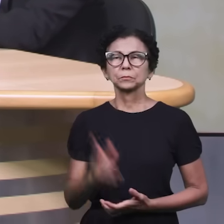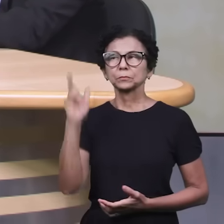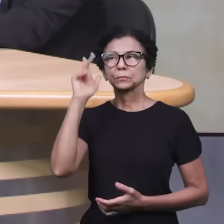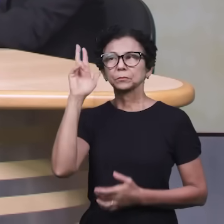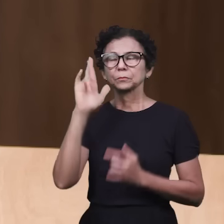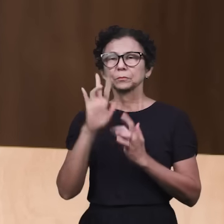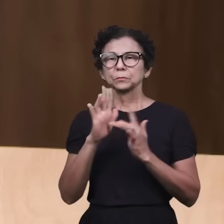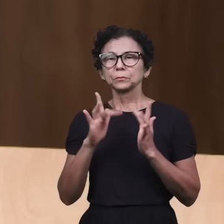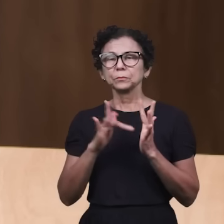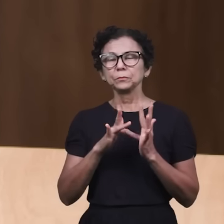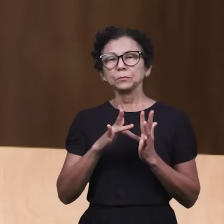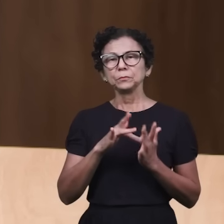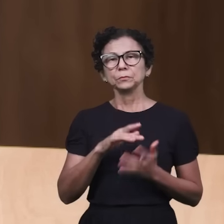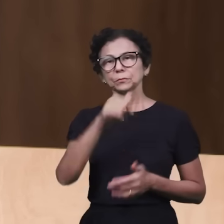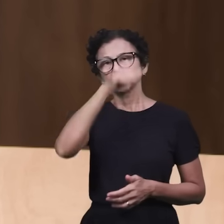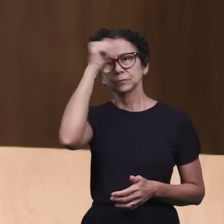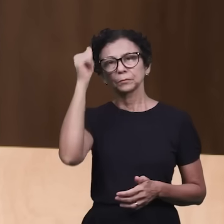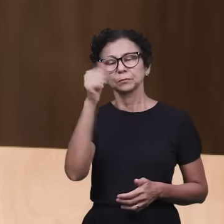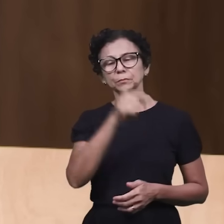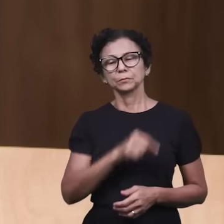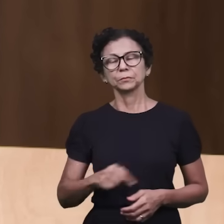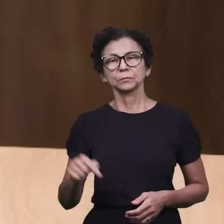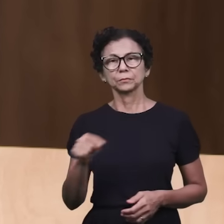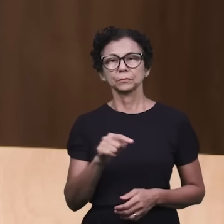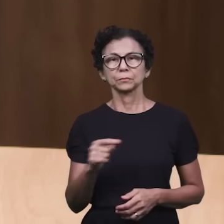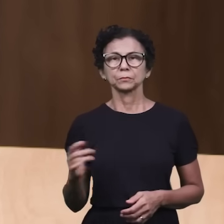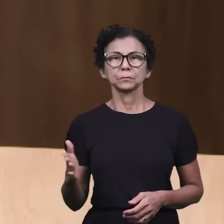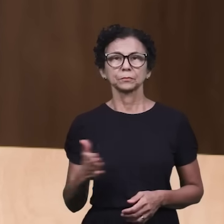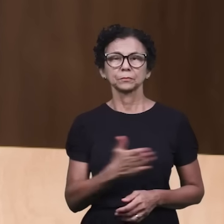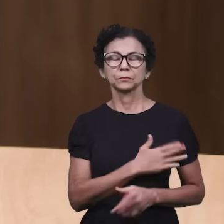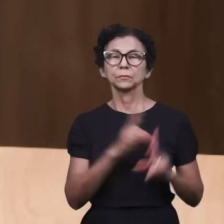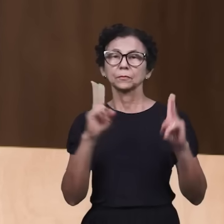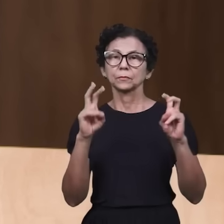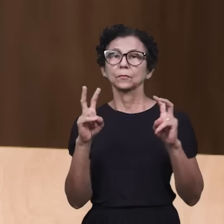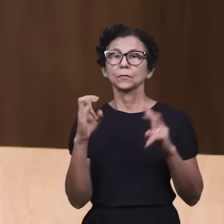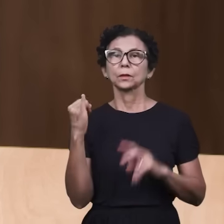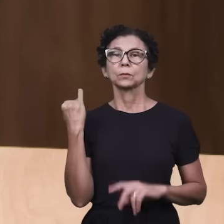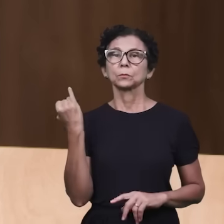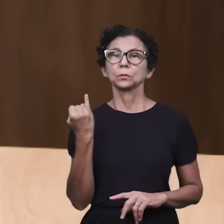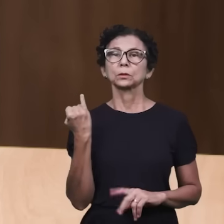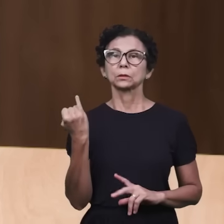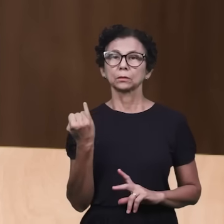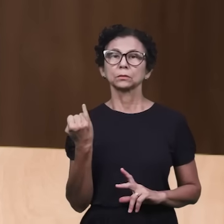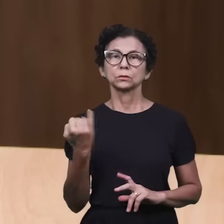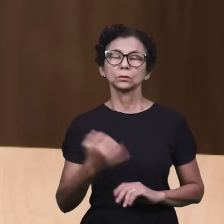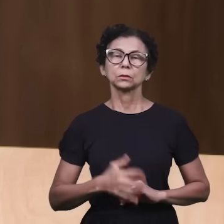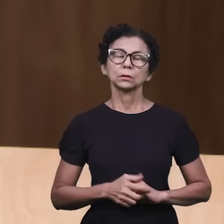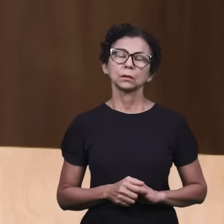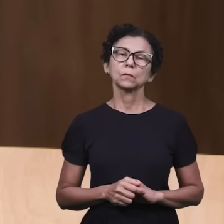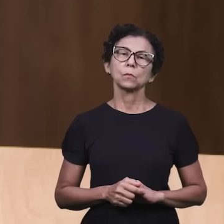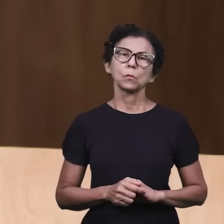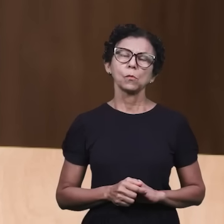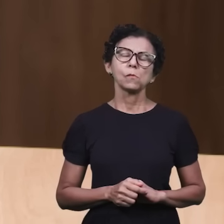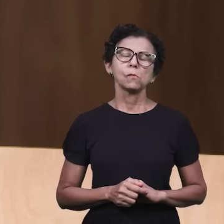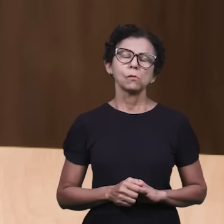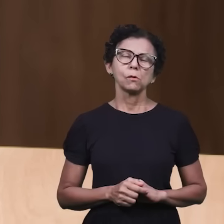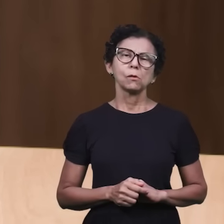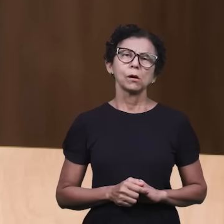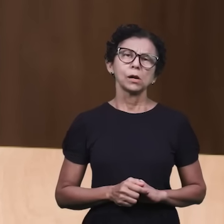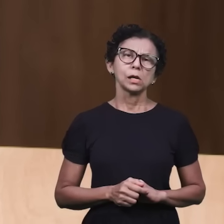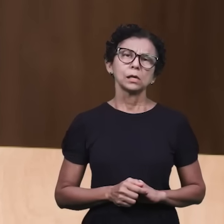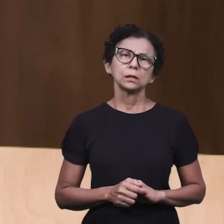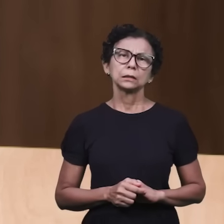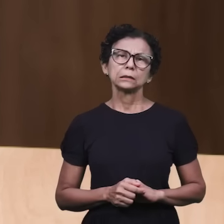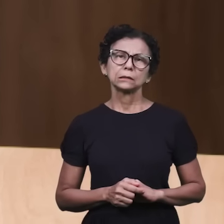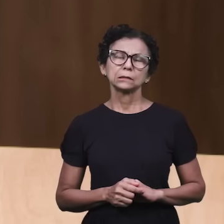Esse assunto, irmãos, é um assunto importante, não é? Quer dizer, o assunto que mais movimenta